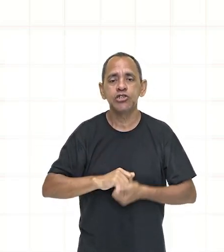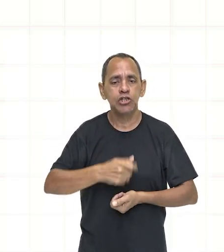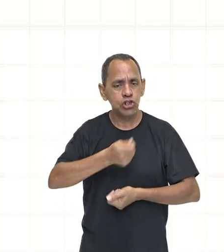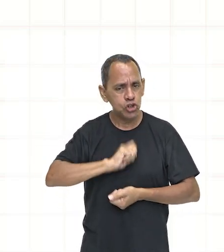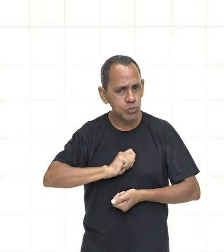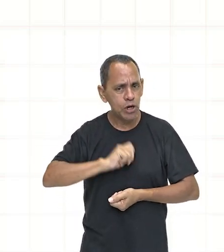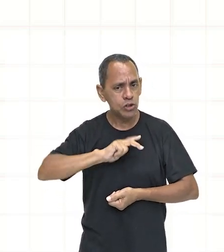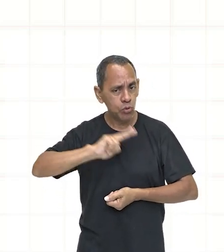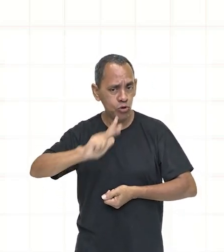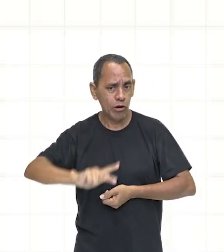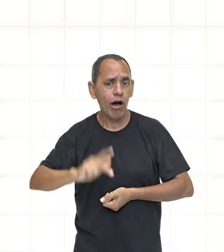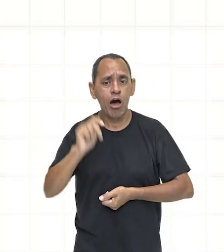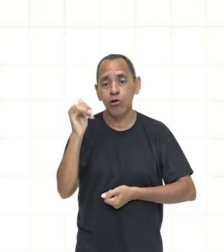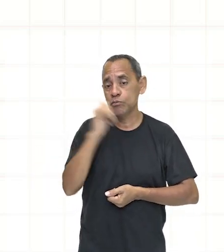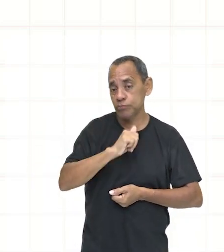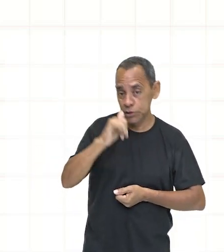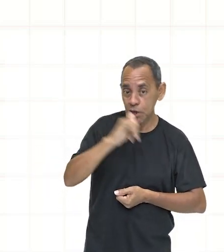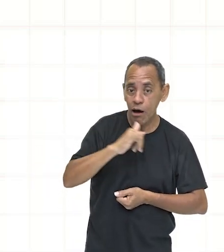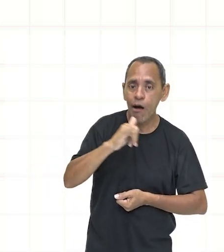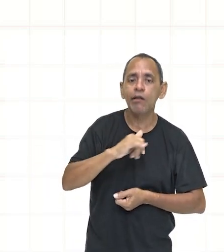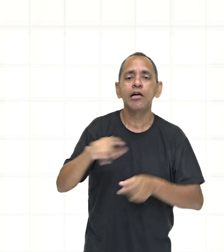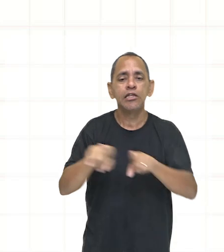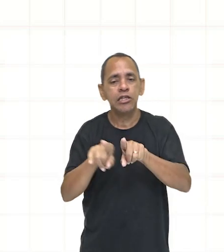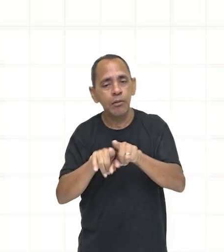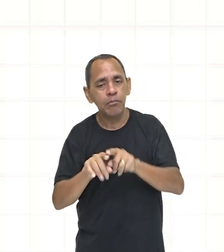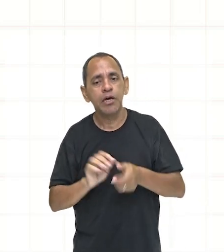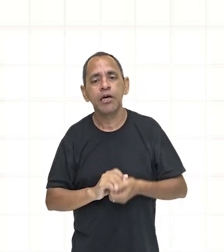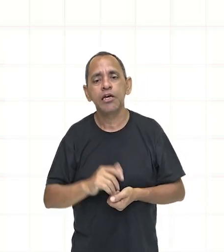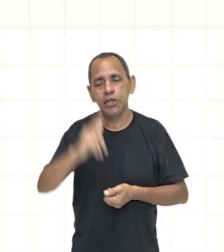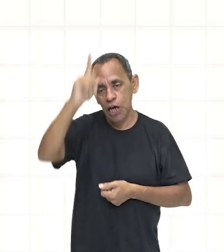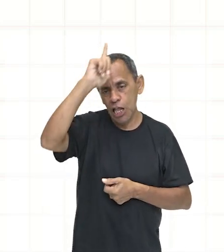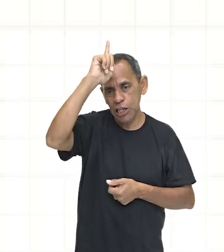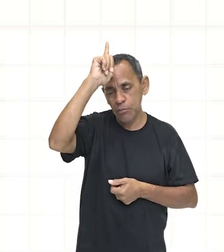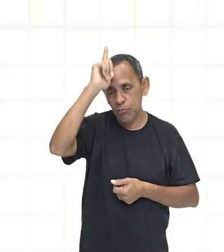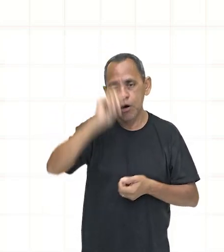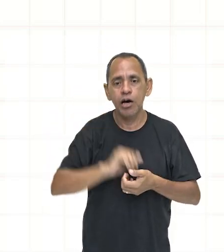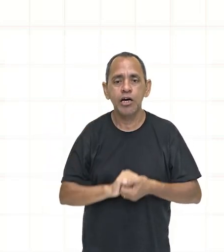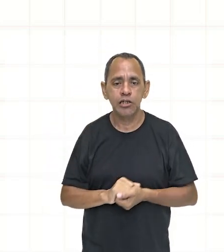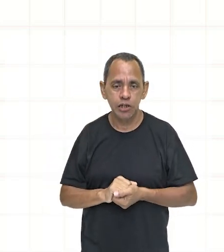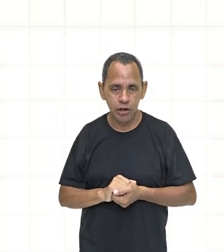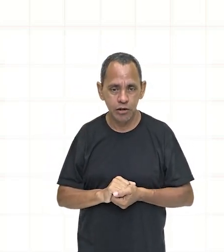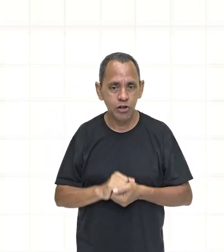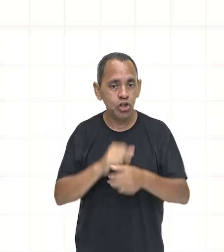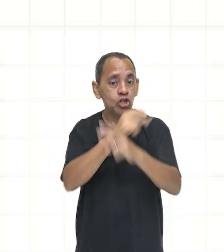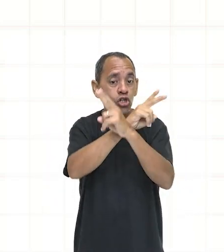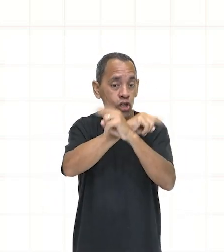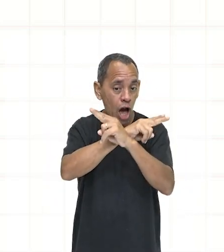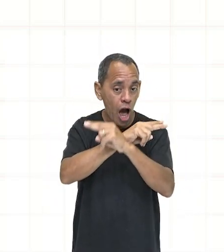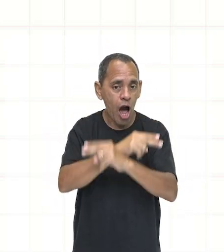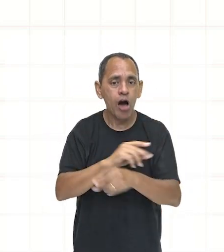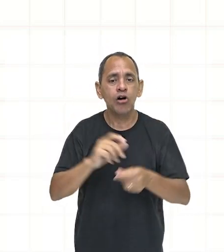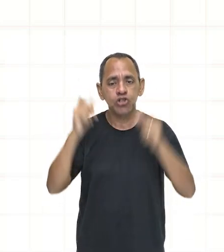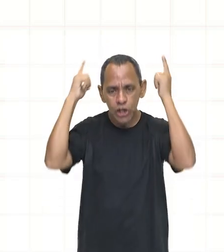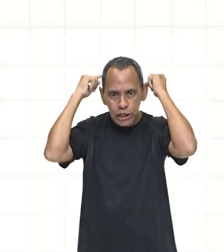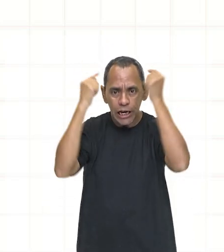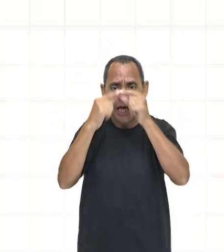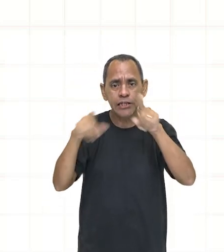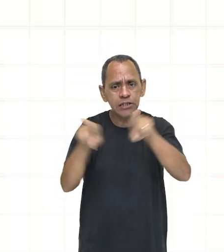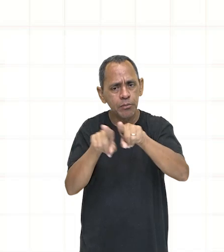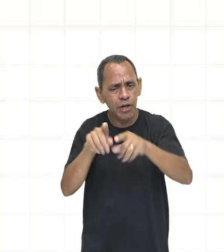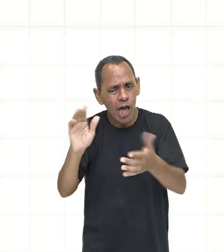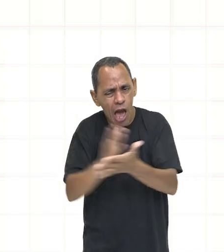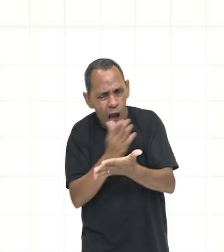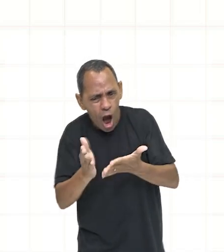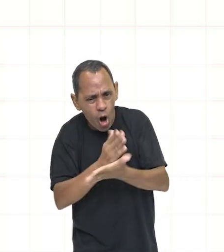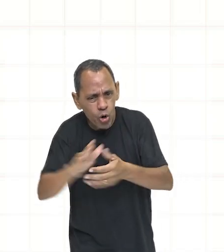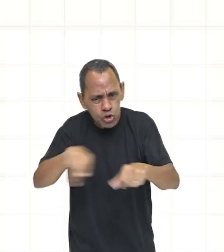França, Itália, Alemanha, Áustria, né, Grécia, tá? Então, são alguns países